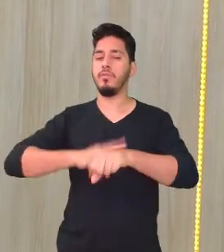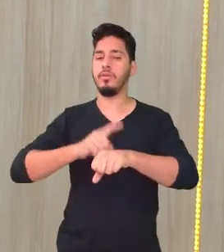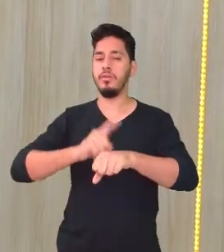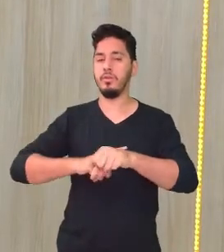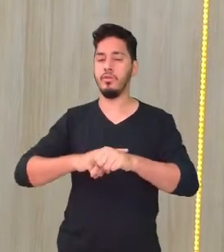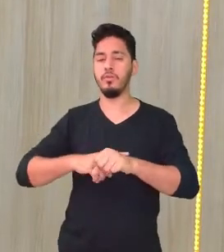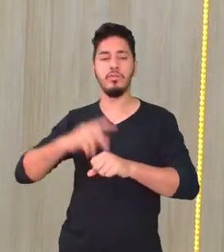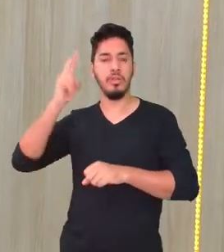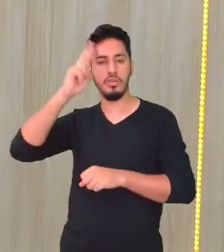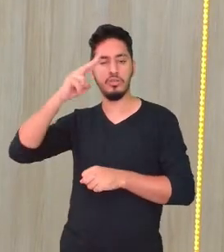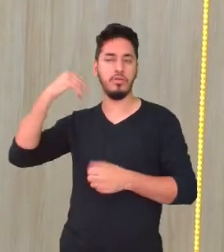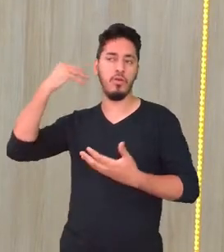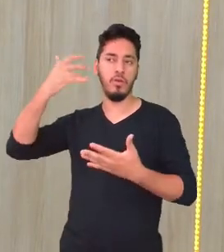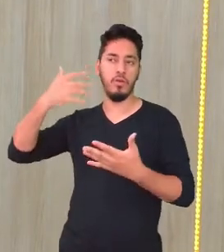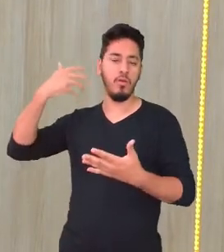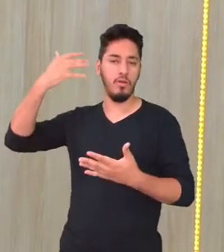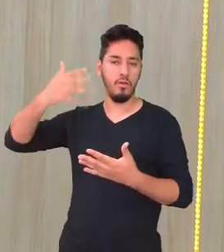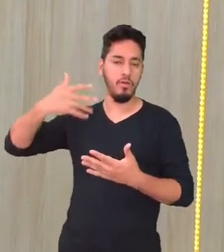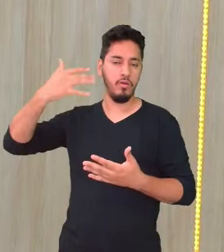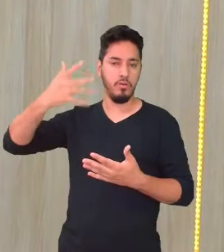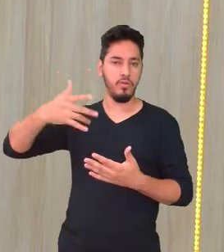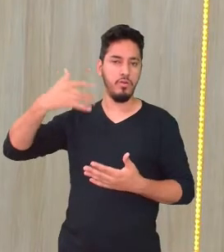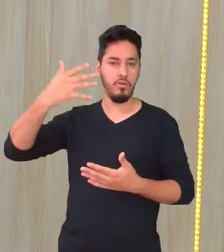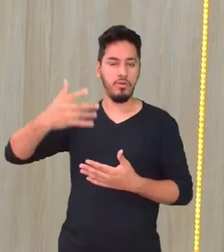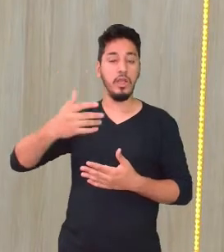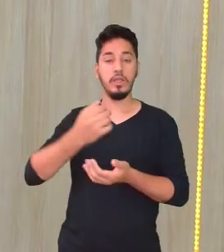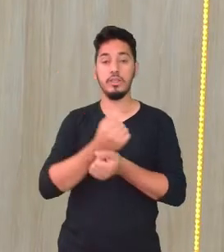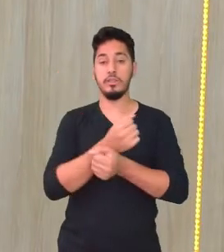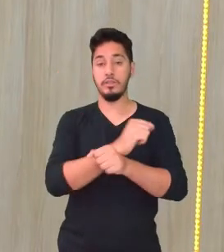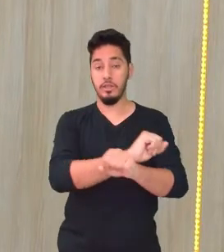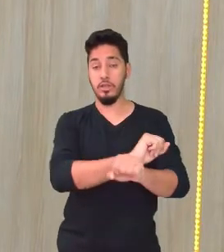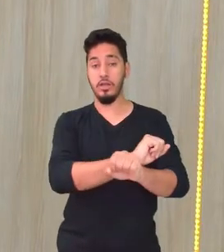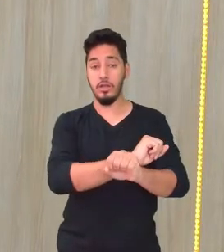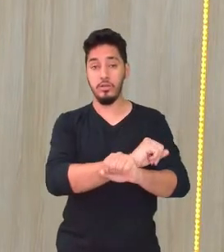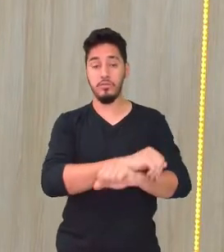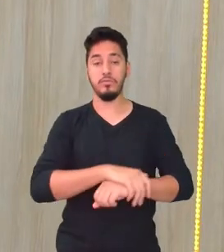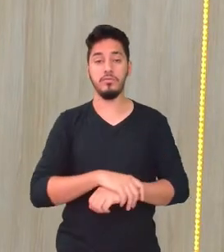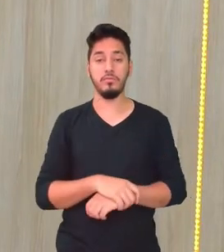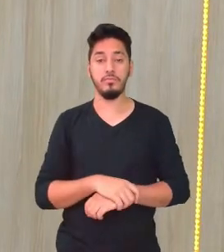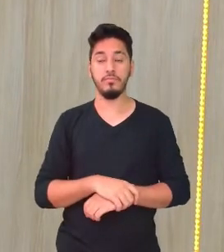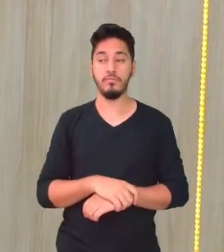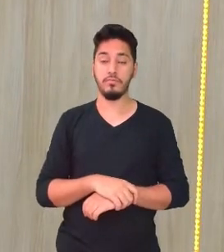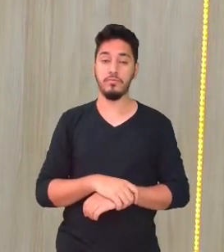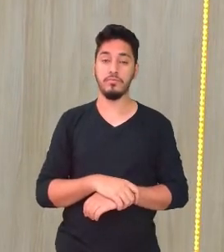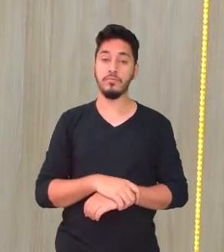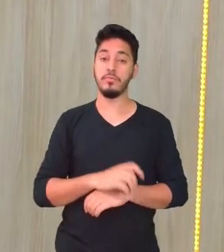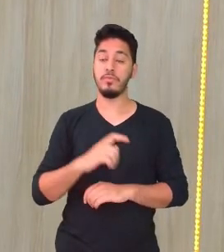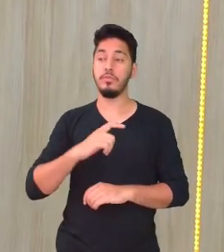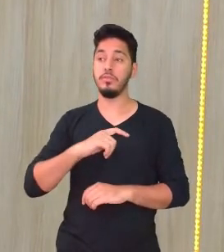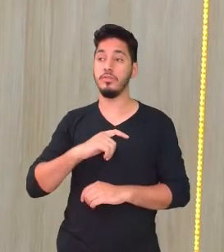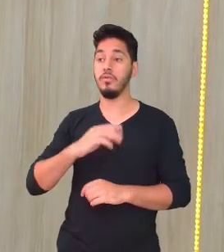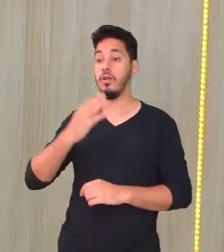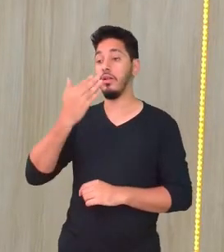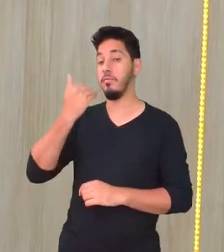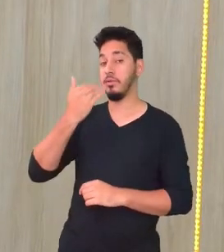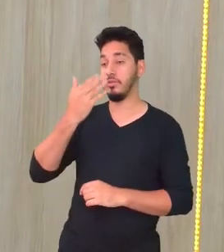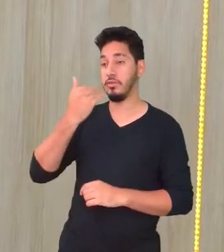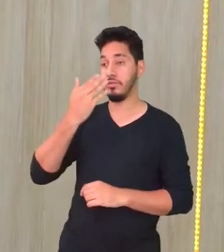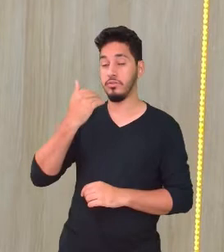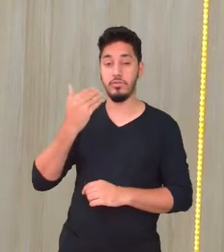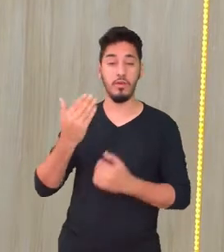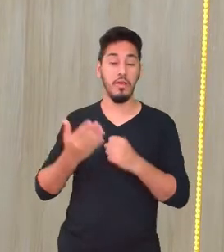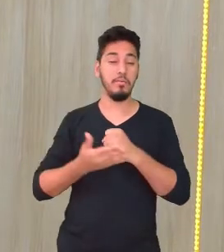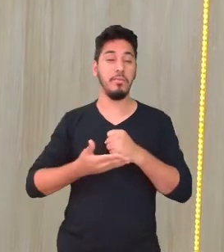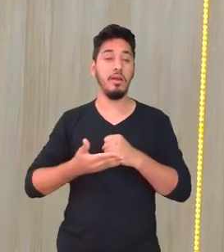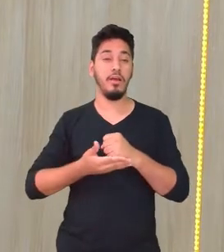ao longo da história, né, muitos, inclusive escravos, por exemplo, eles tinham uma alimentação à base,